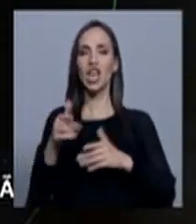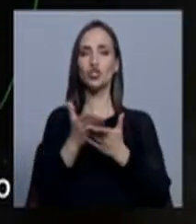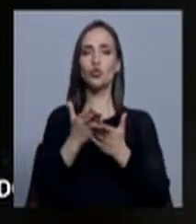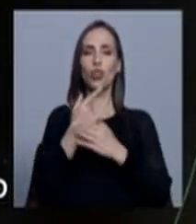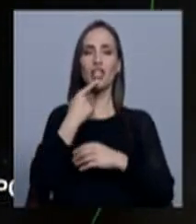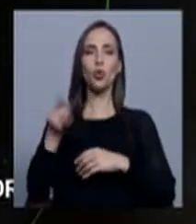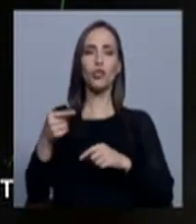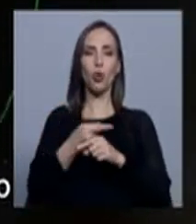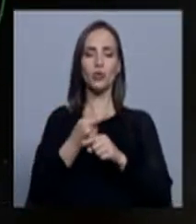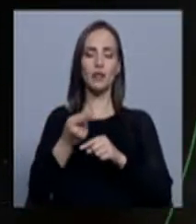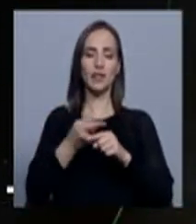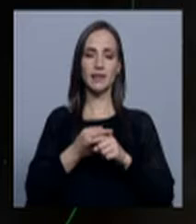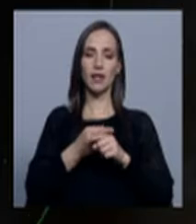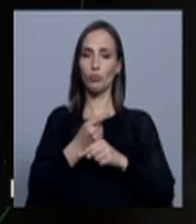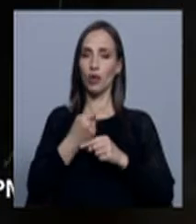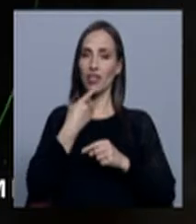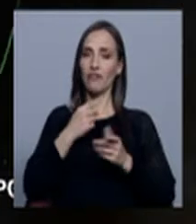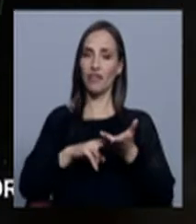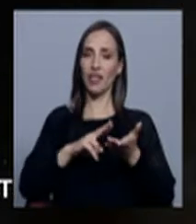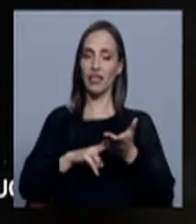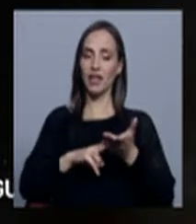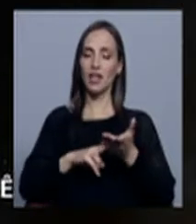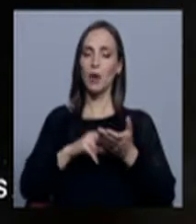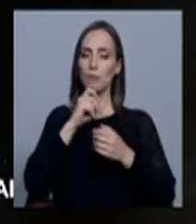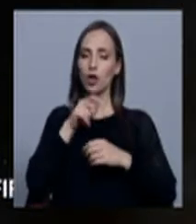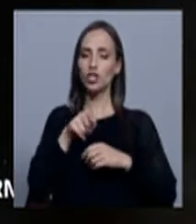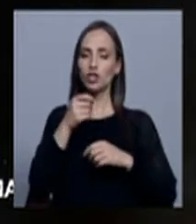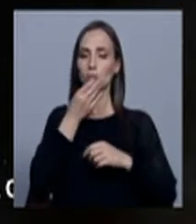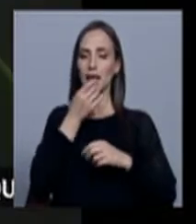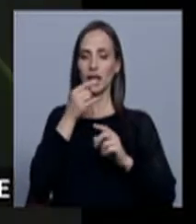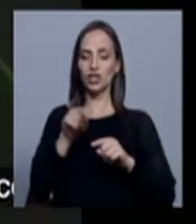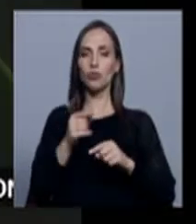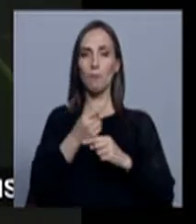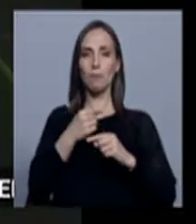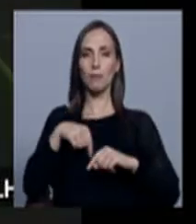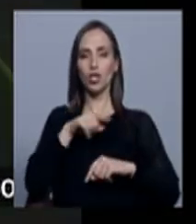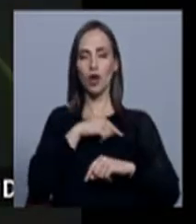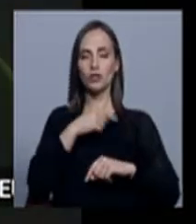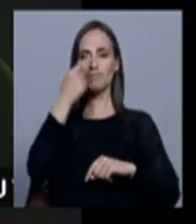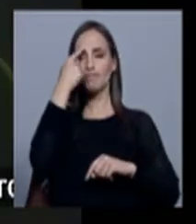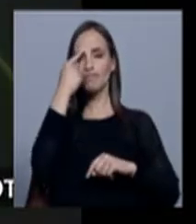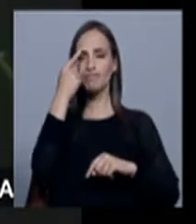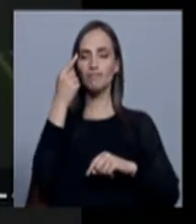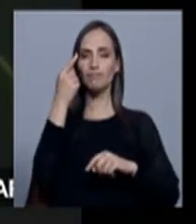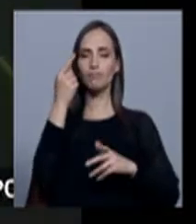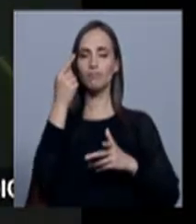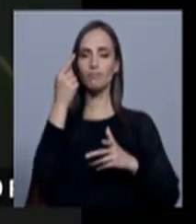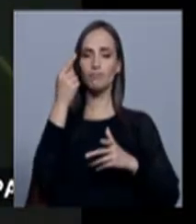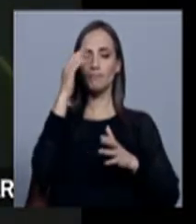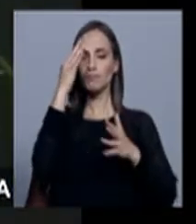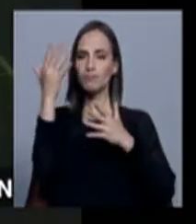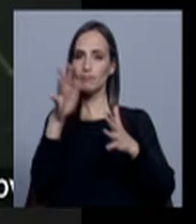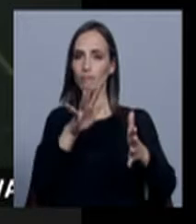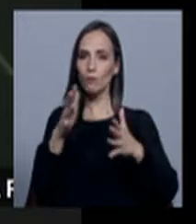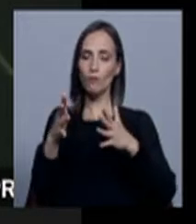é, bom, é verdade, essa teoria pode explicar isto, mas, do ponto de vista das nossas simulações, isto é um estudo feito por simulações,